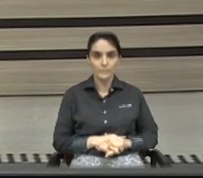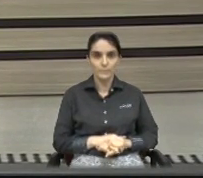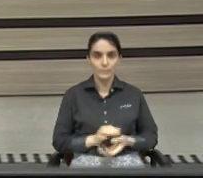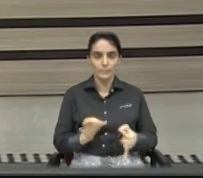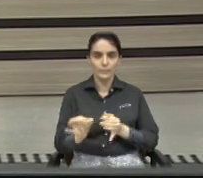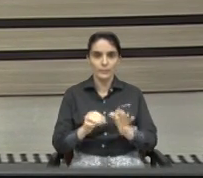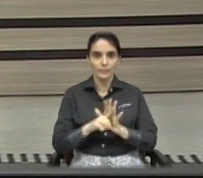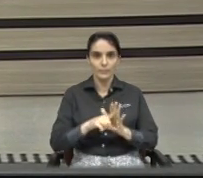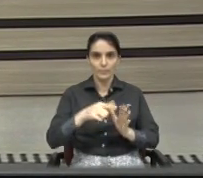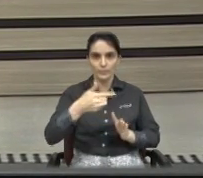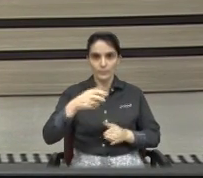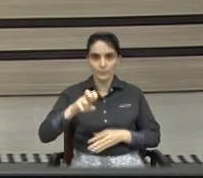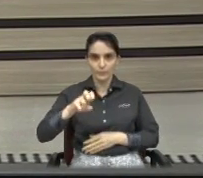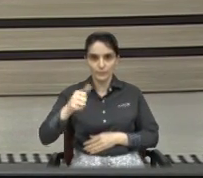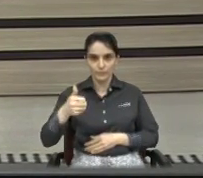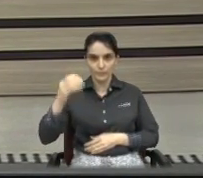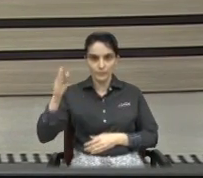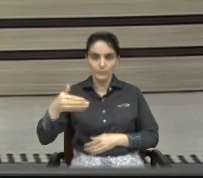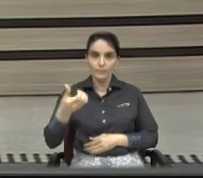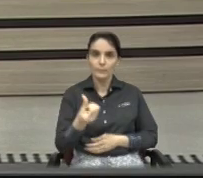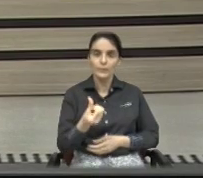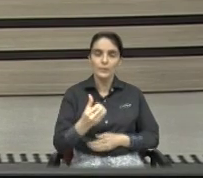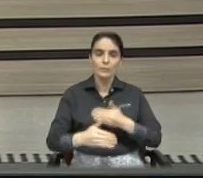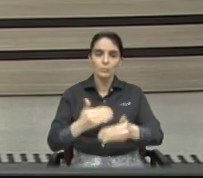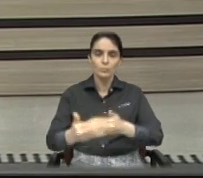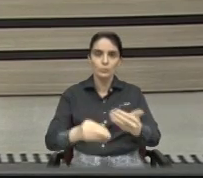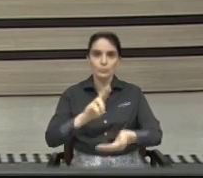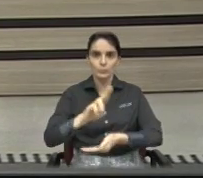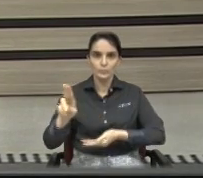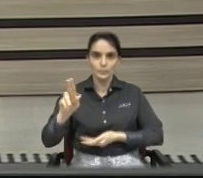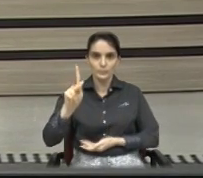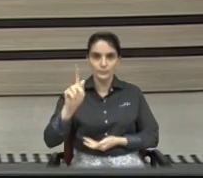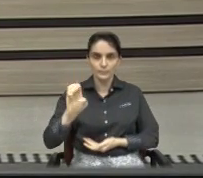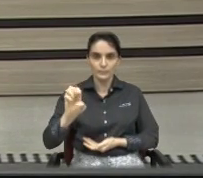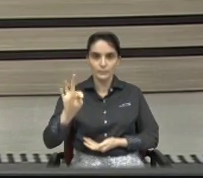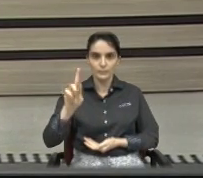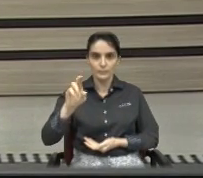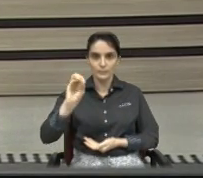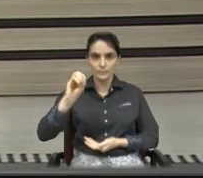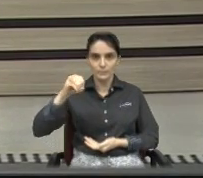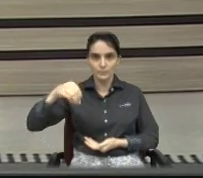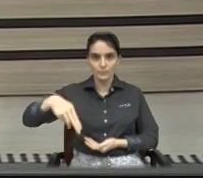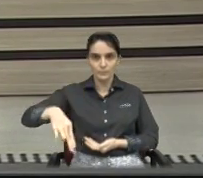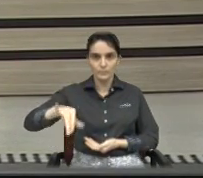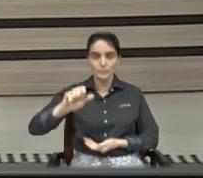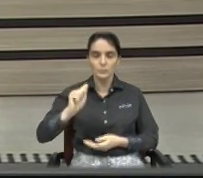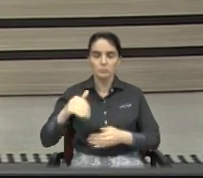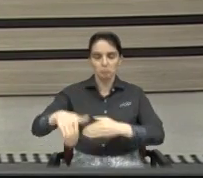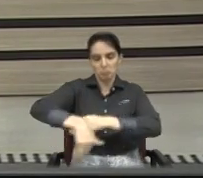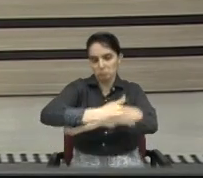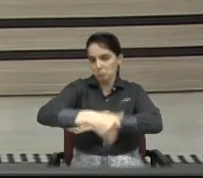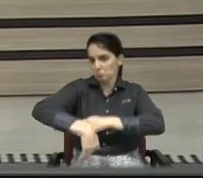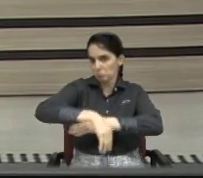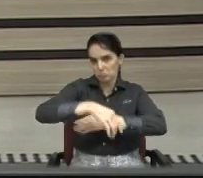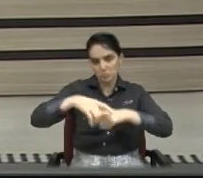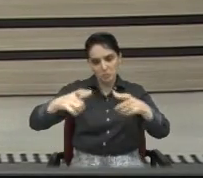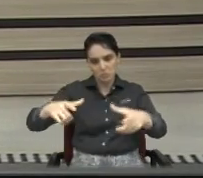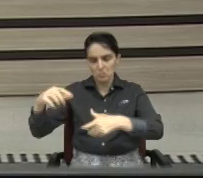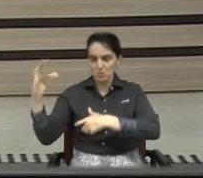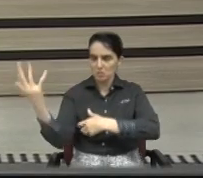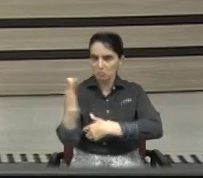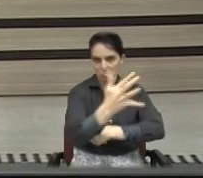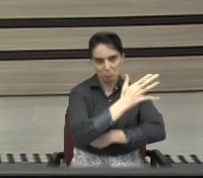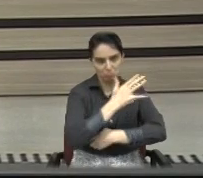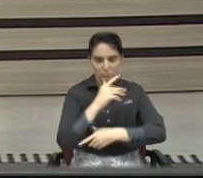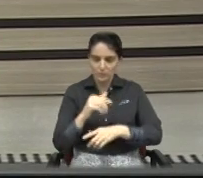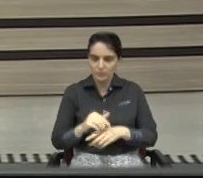Projeto de Lei 251/2016 perpetua o nome do senhor Petrônio de Araújo em uma das ruas, avenidas, praças ou logradouros públicos do